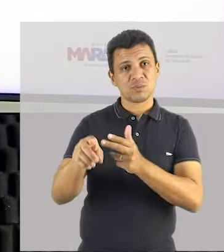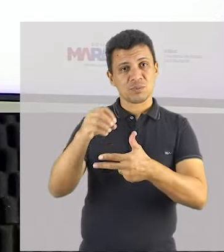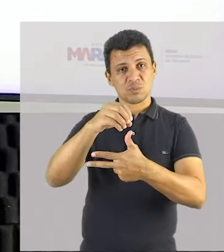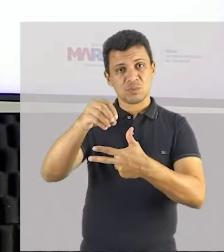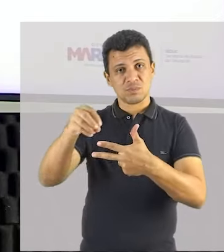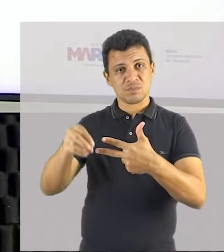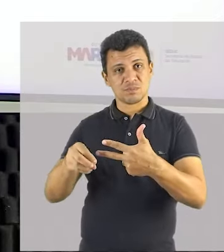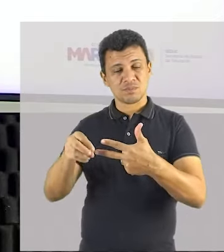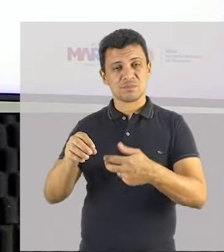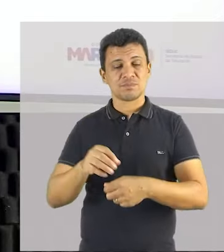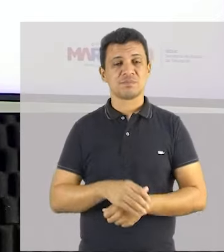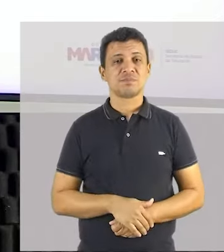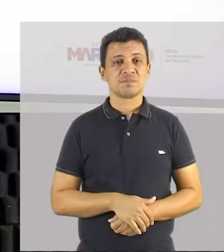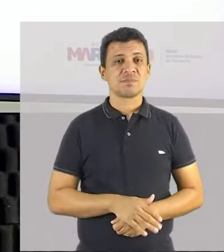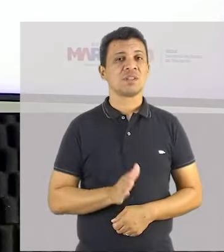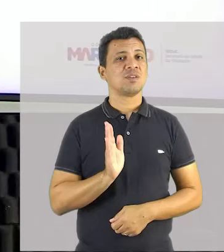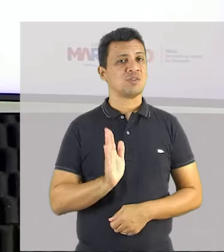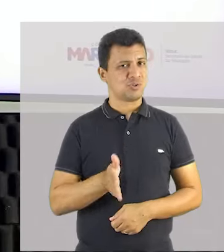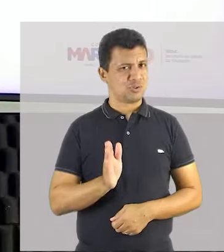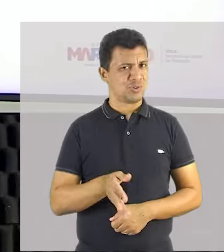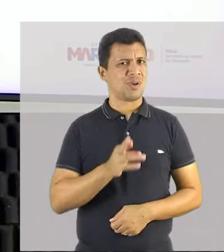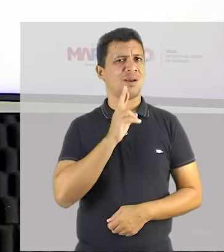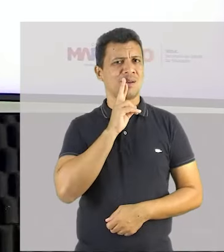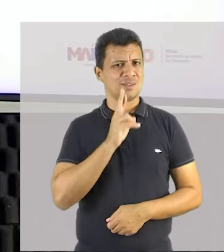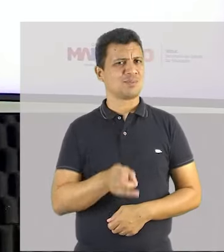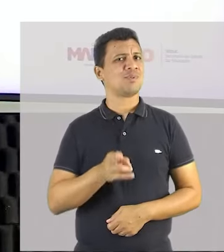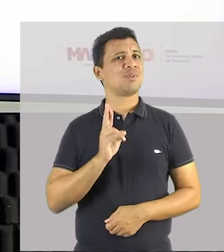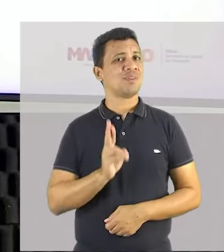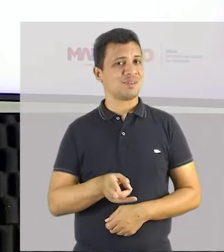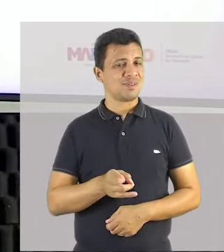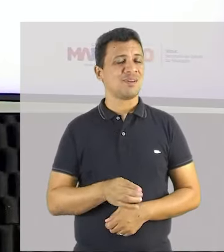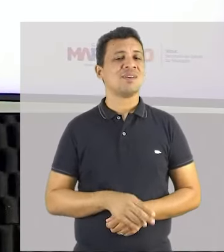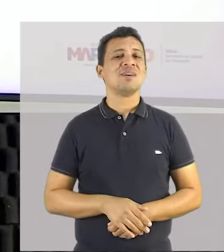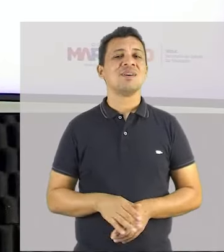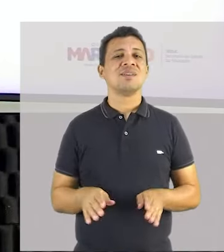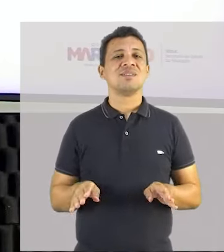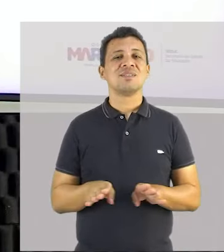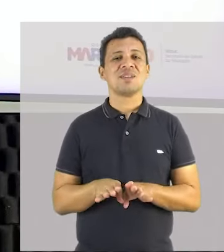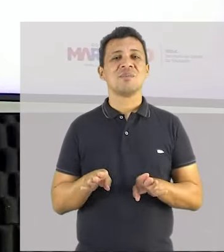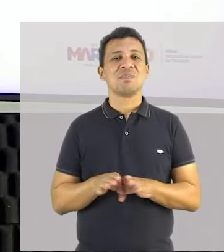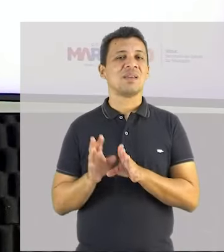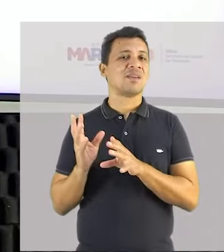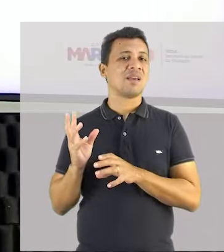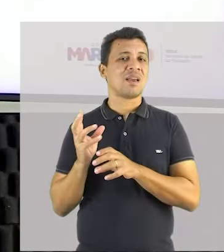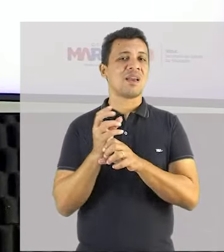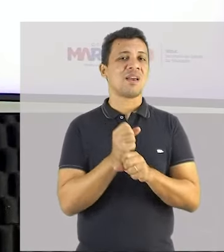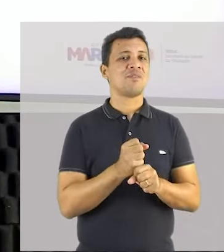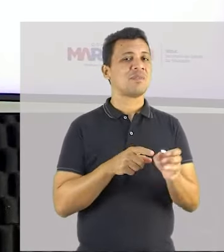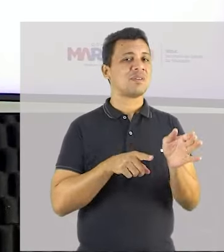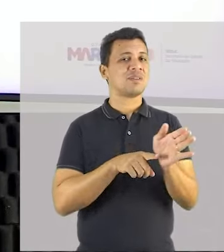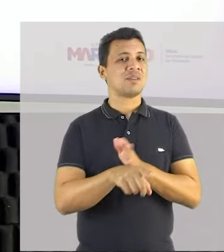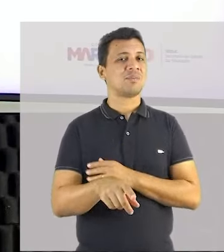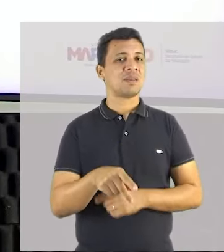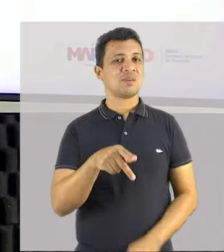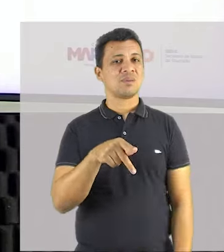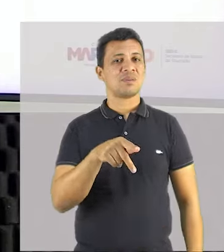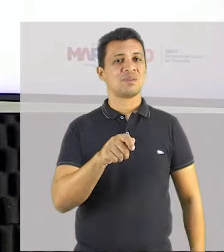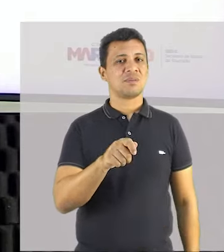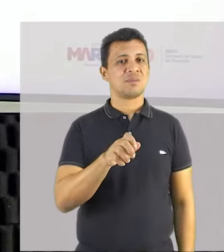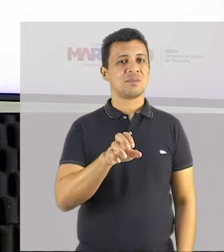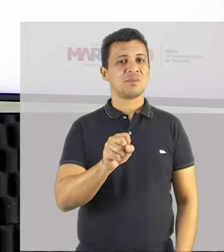né e já fizemos bastante então revisem também a as questões do pais tá bom